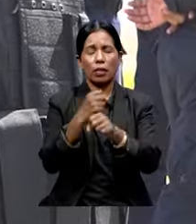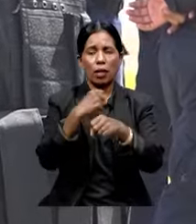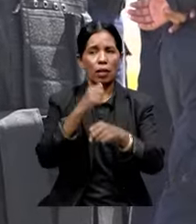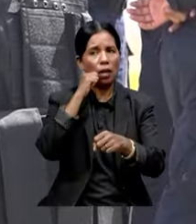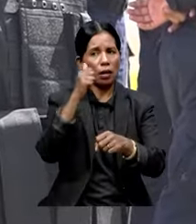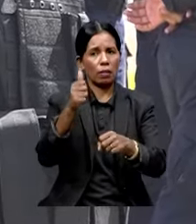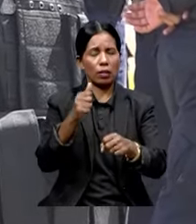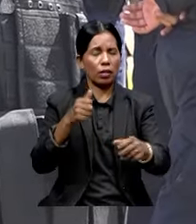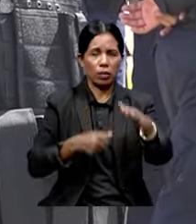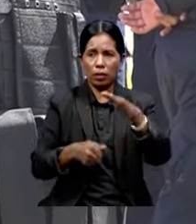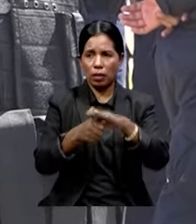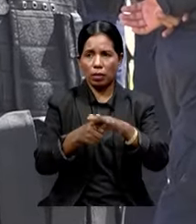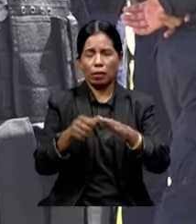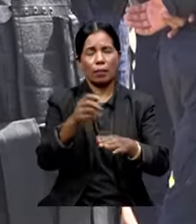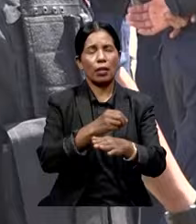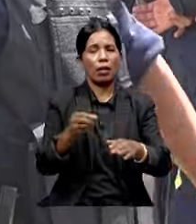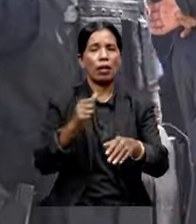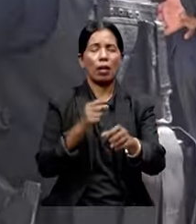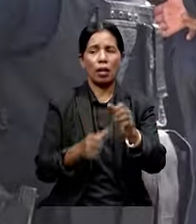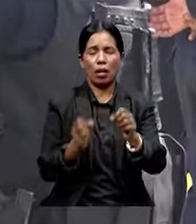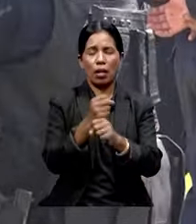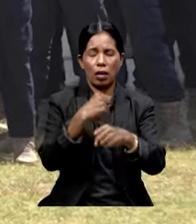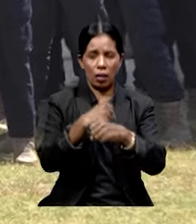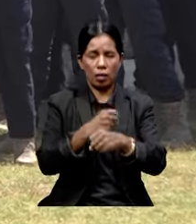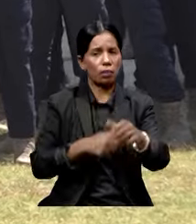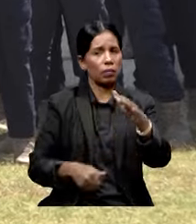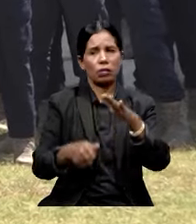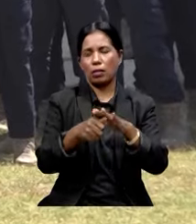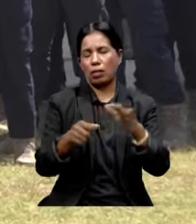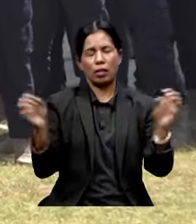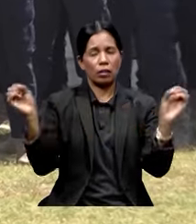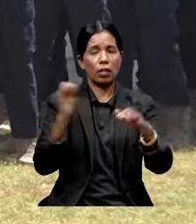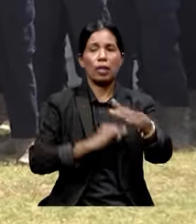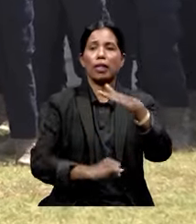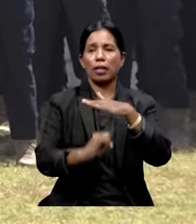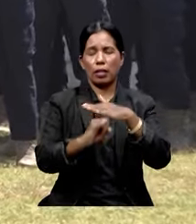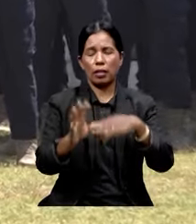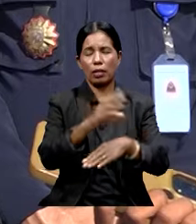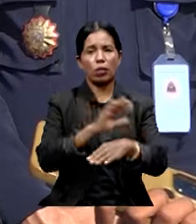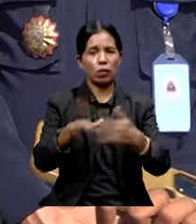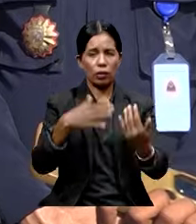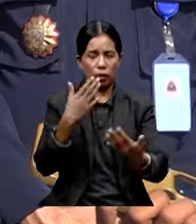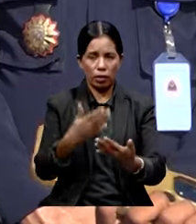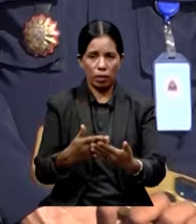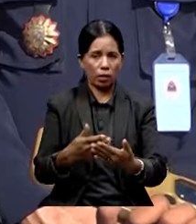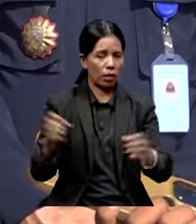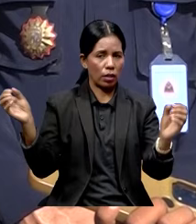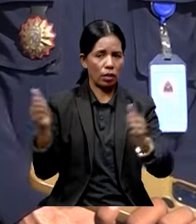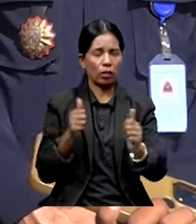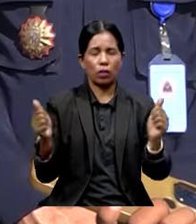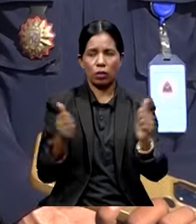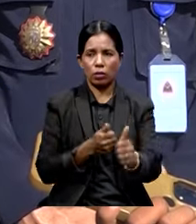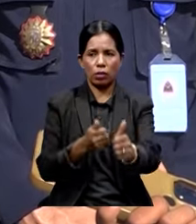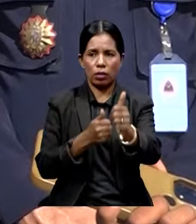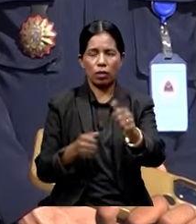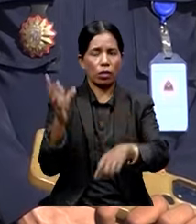ilegal. Vai rua halomos ilegal. Vai em tolo halomos ilegal. Nebe tempo de requisitos ne sira latuirana. Tama